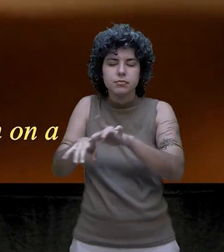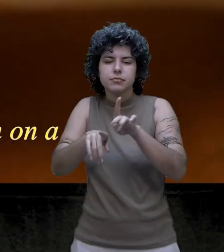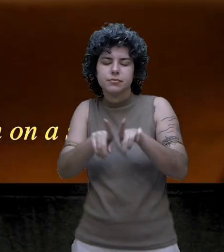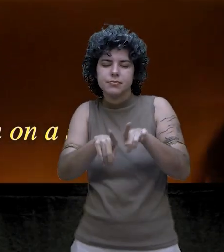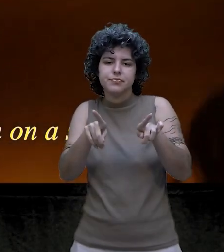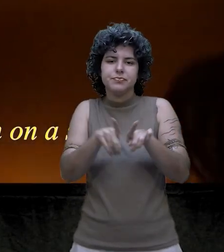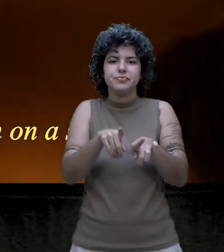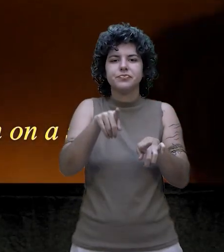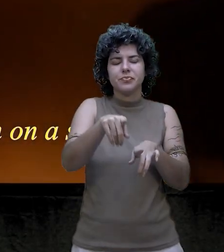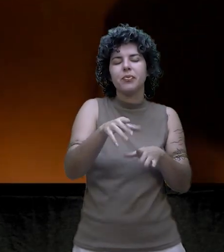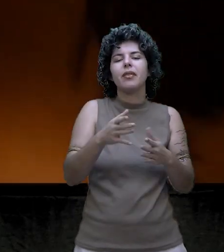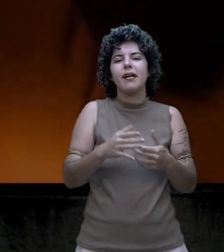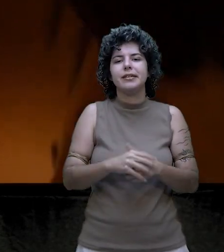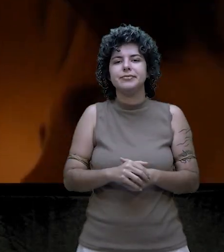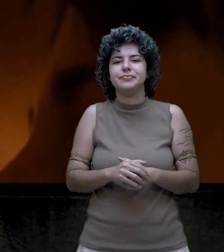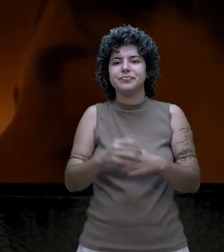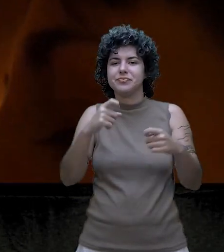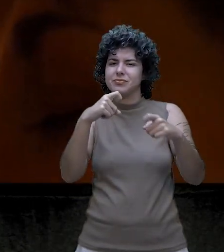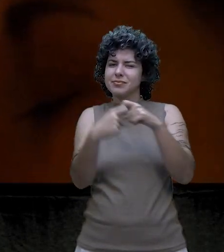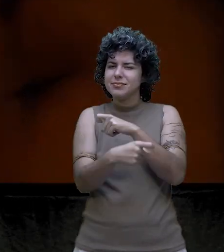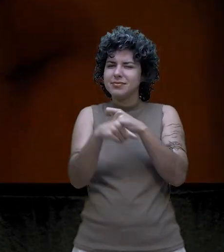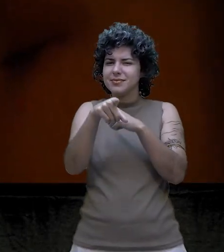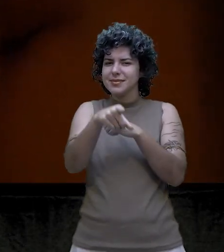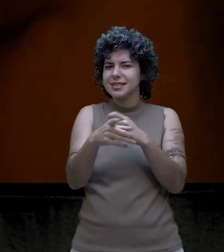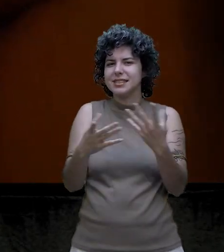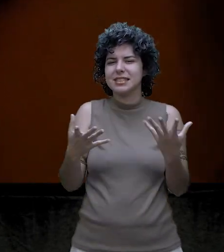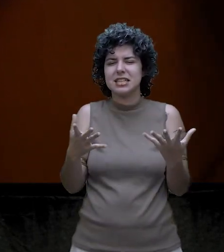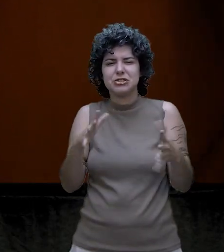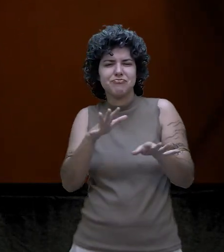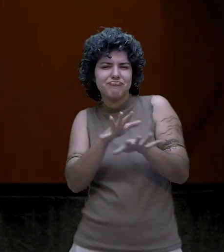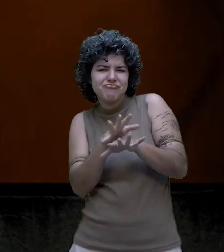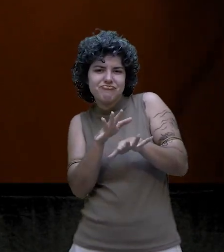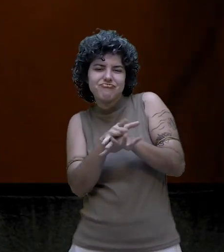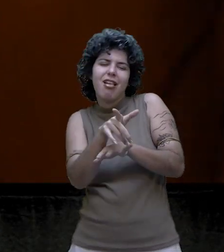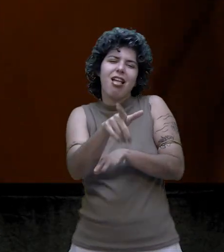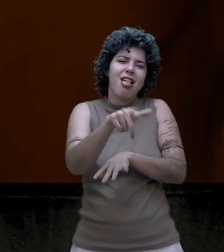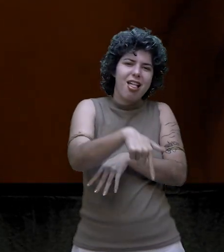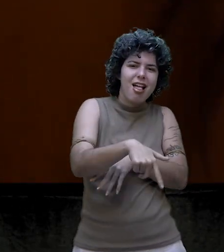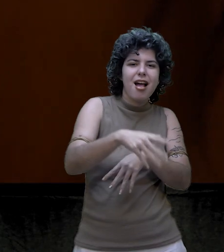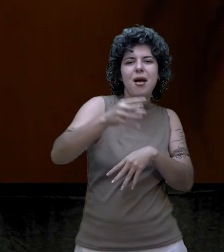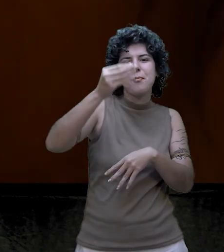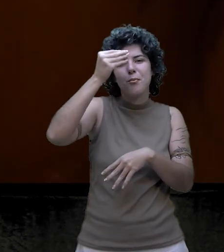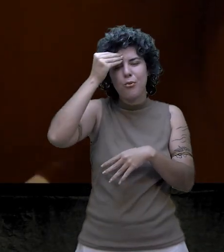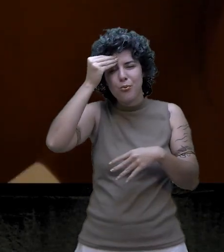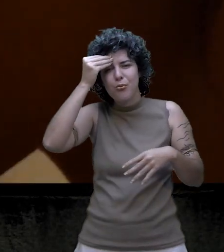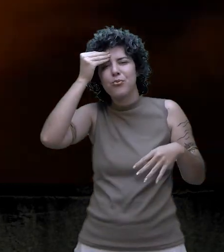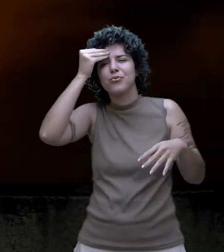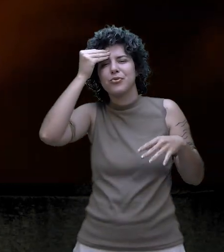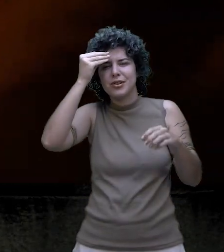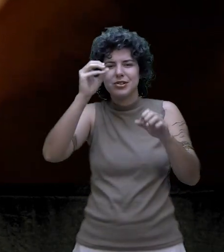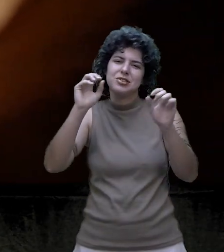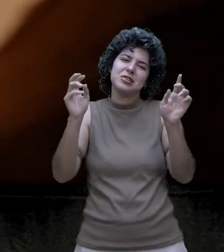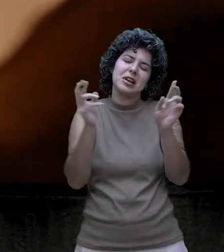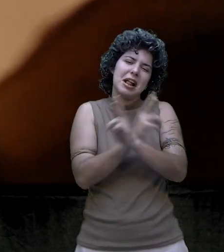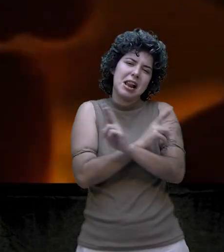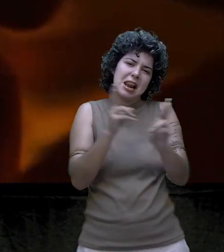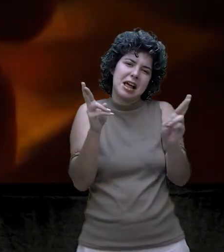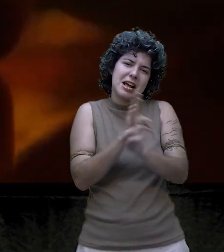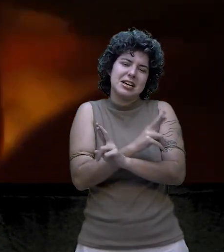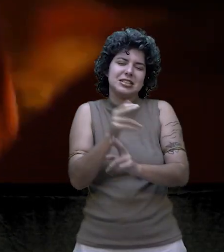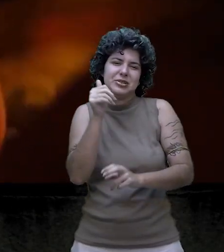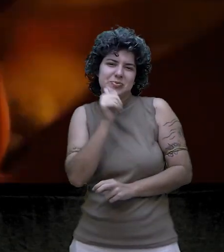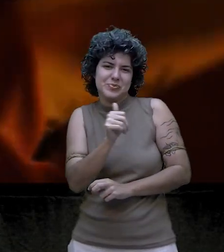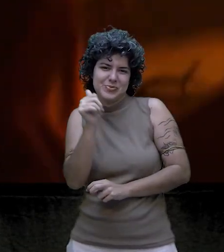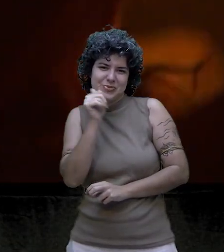elas, direto dos anos 80, mas feito por mulheres que entendem mulheres. É quente, real e